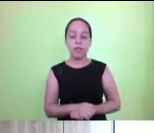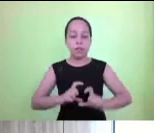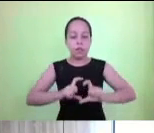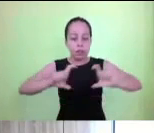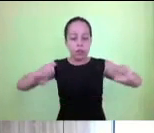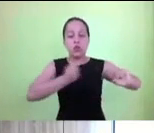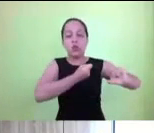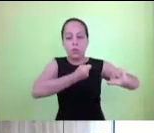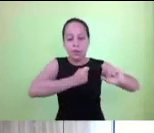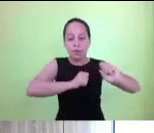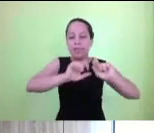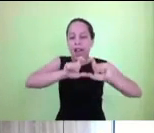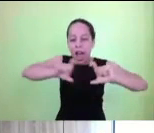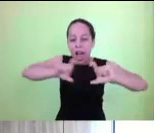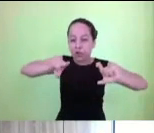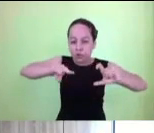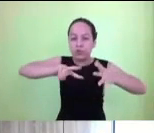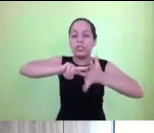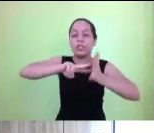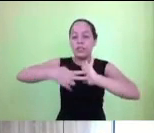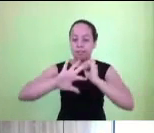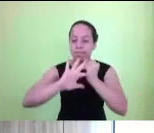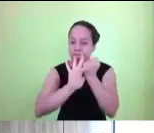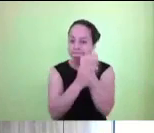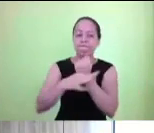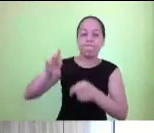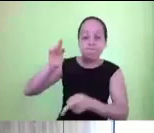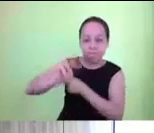O número da semente.